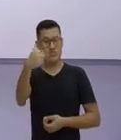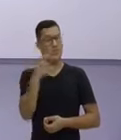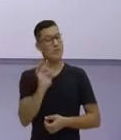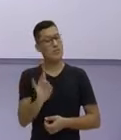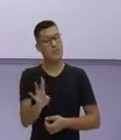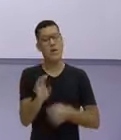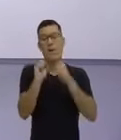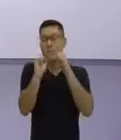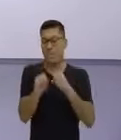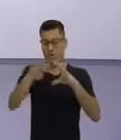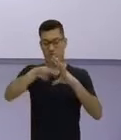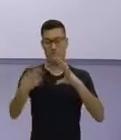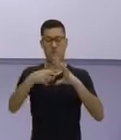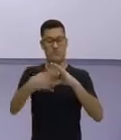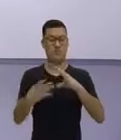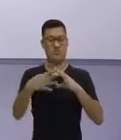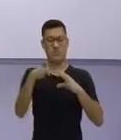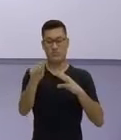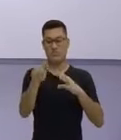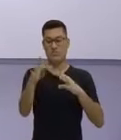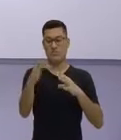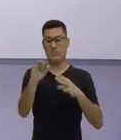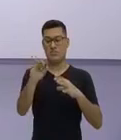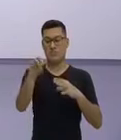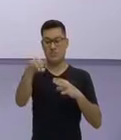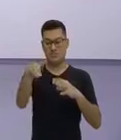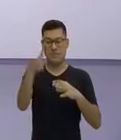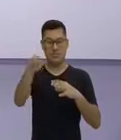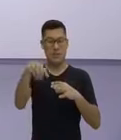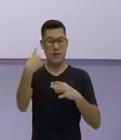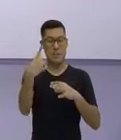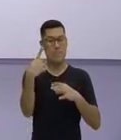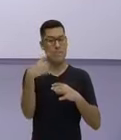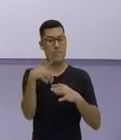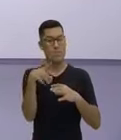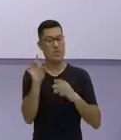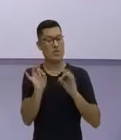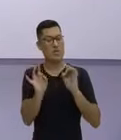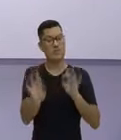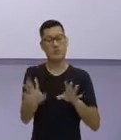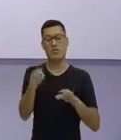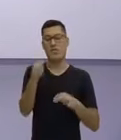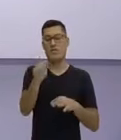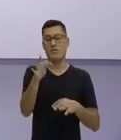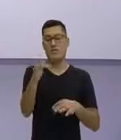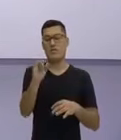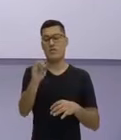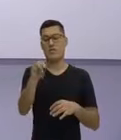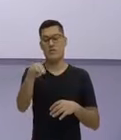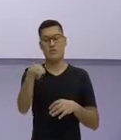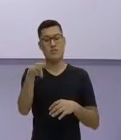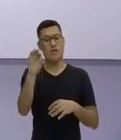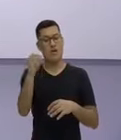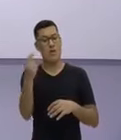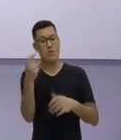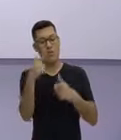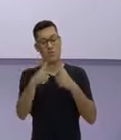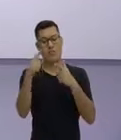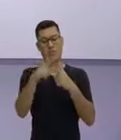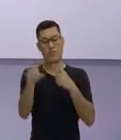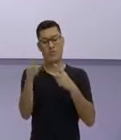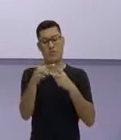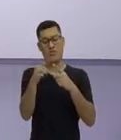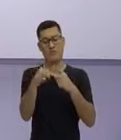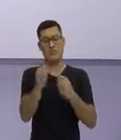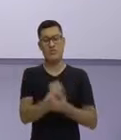pode caracterizar como função afim. Tá? Aí depois tu vai olhar se ela é somente afim ou se ela é um caso específico que é a linear. Beleza?